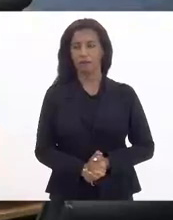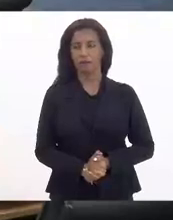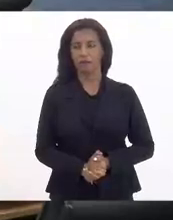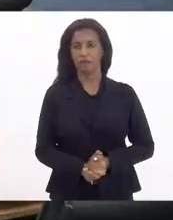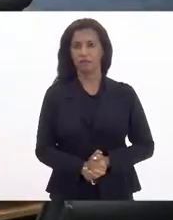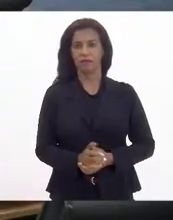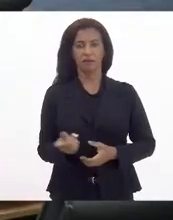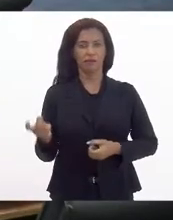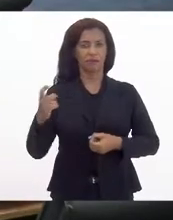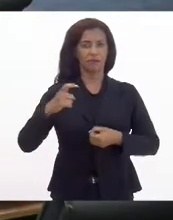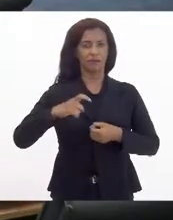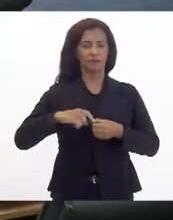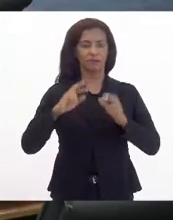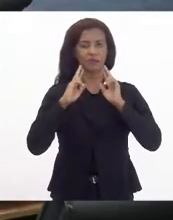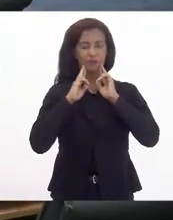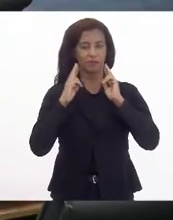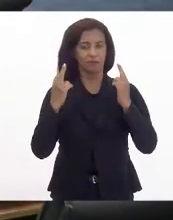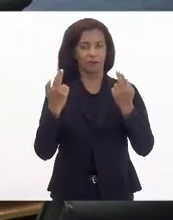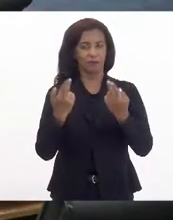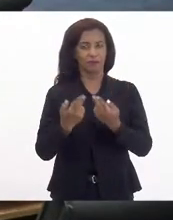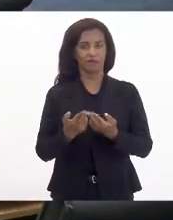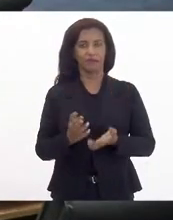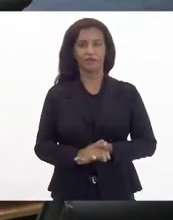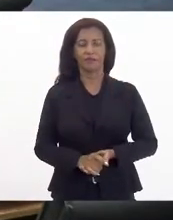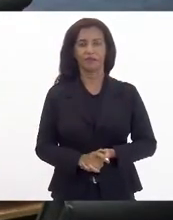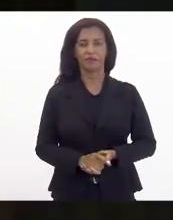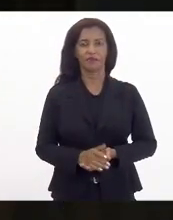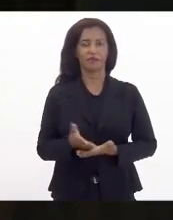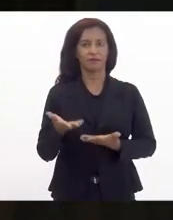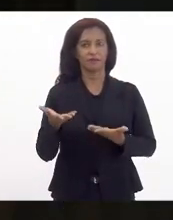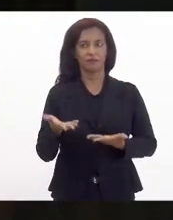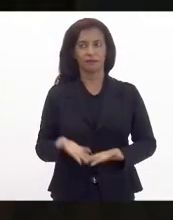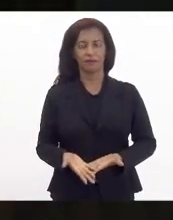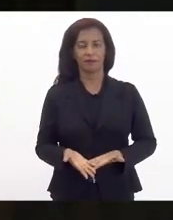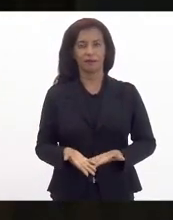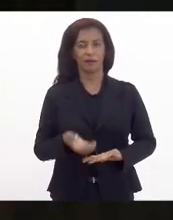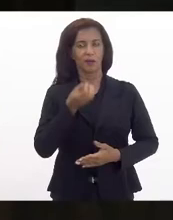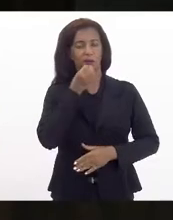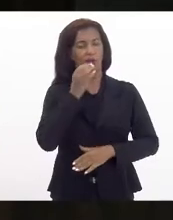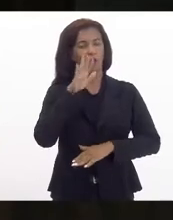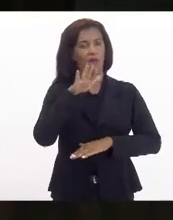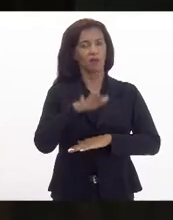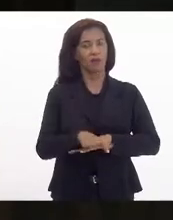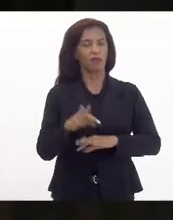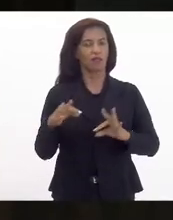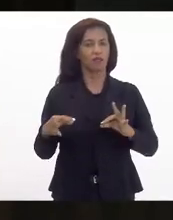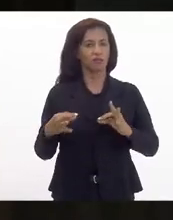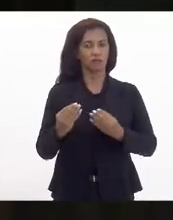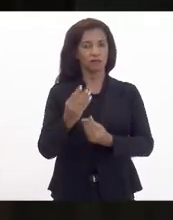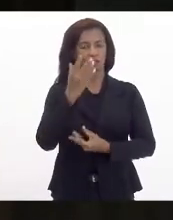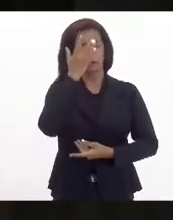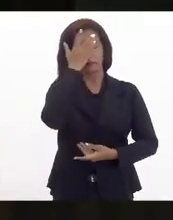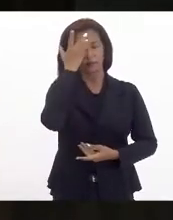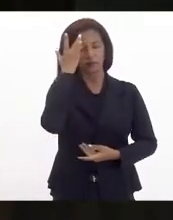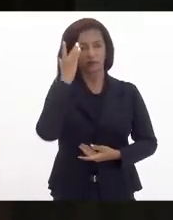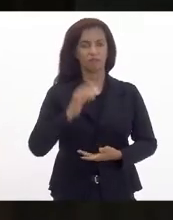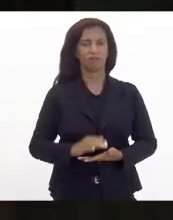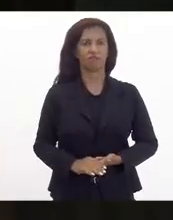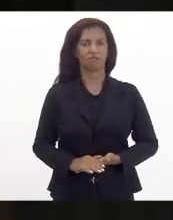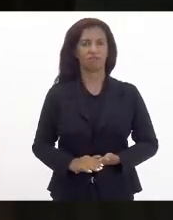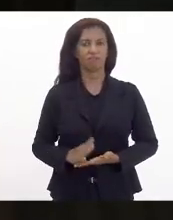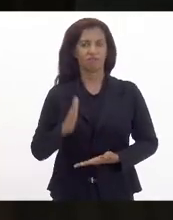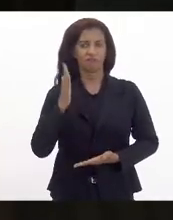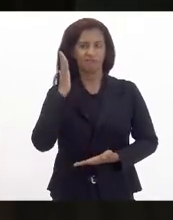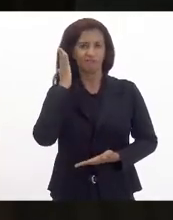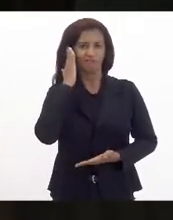e está reaberta a sessão quero aqui desejar boa tarde a todos e todas você que é